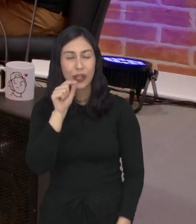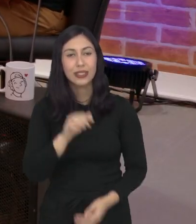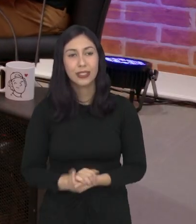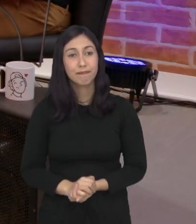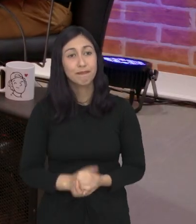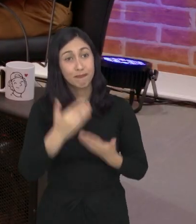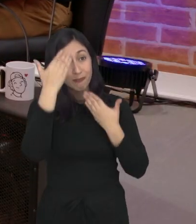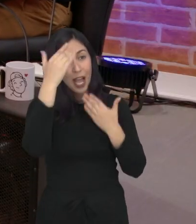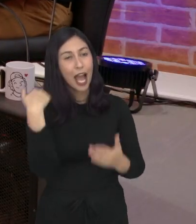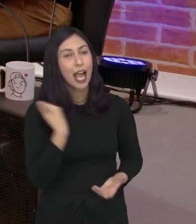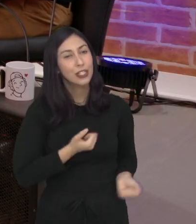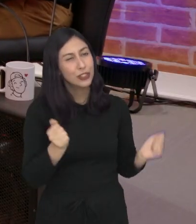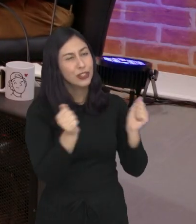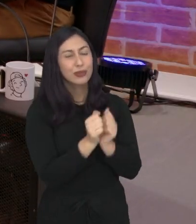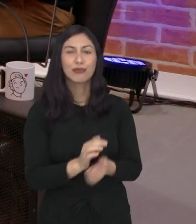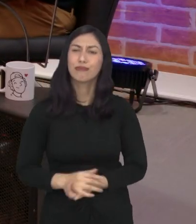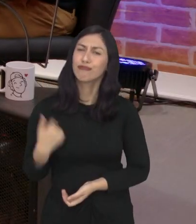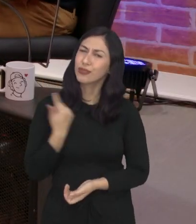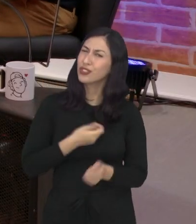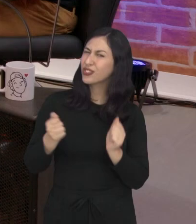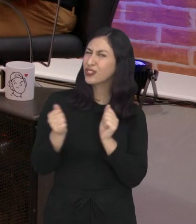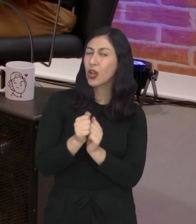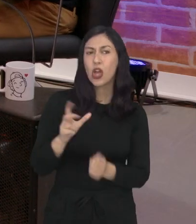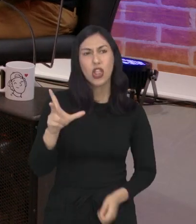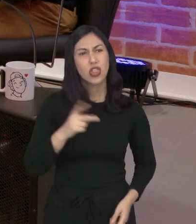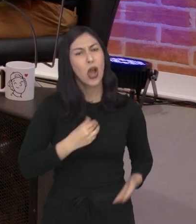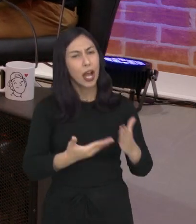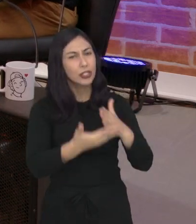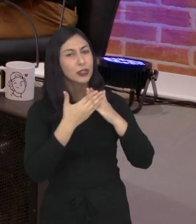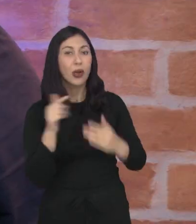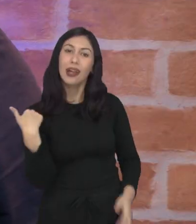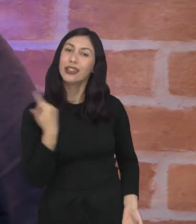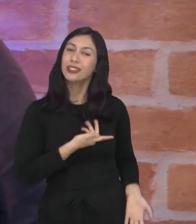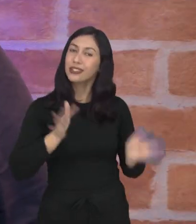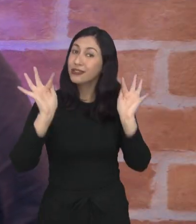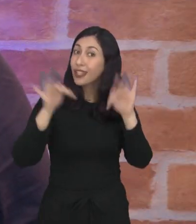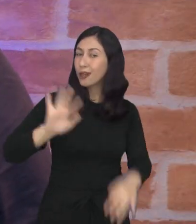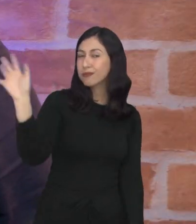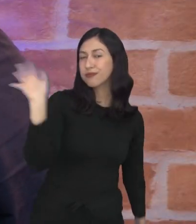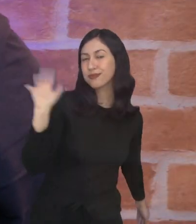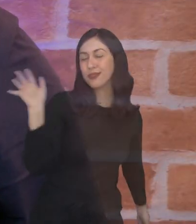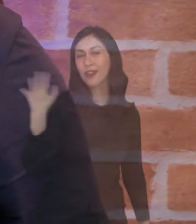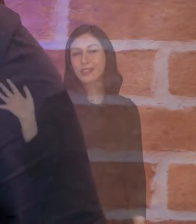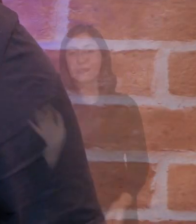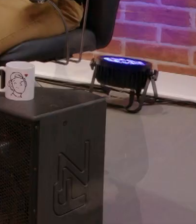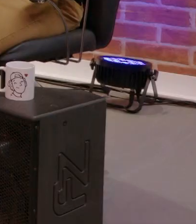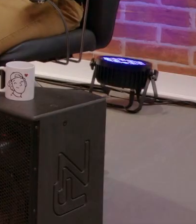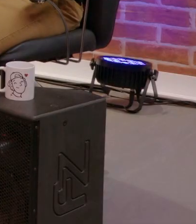Paulinho, obrigado por Tamo ter colado. junto, Vitão, é nóis, mano. Agregou demais e a gente vai ficando por aqui. Fui!